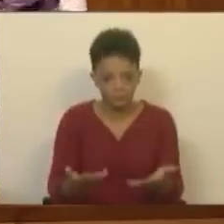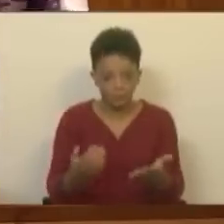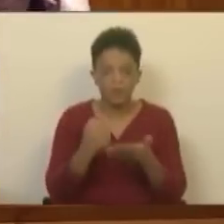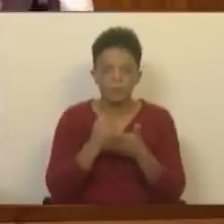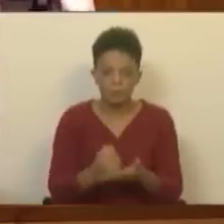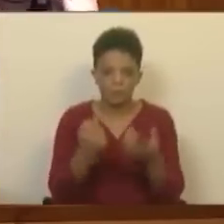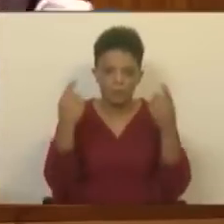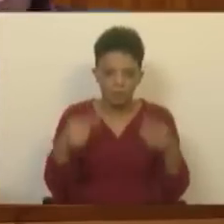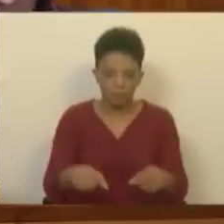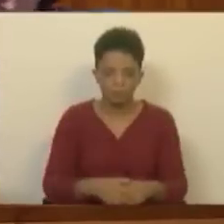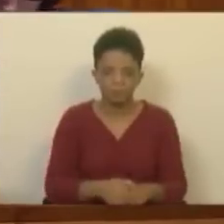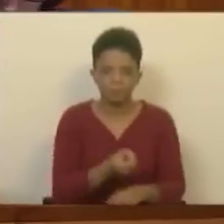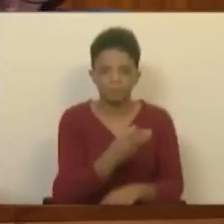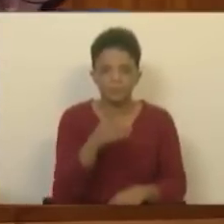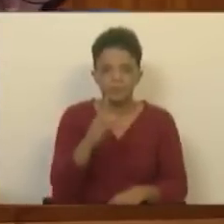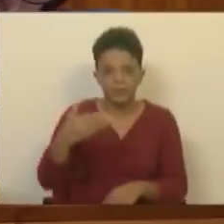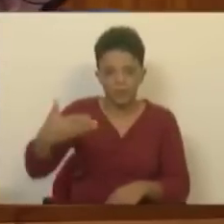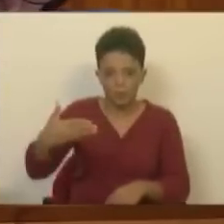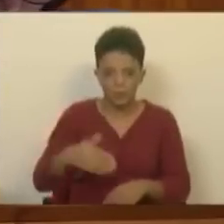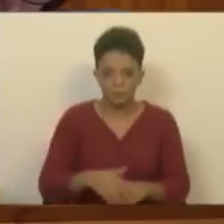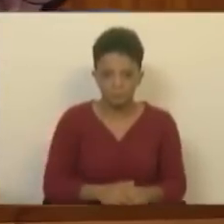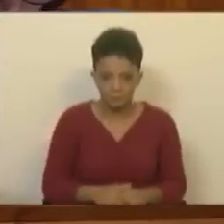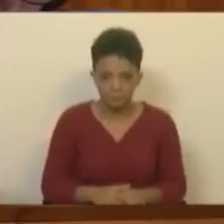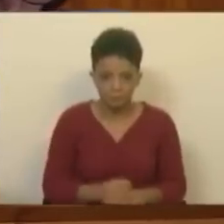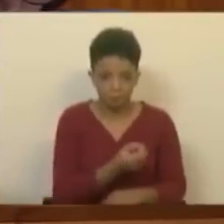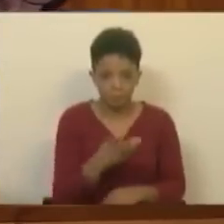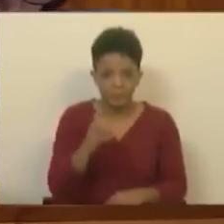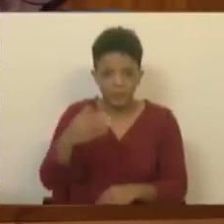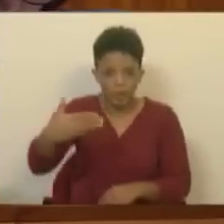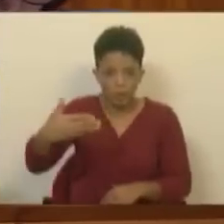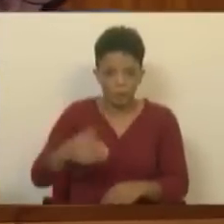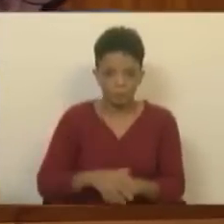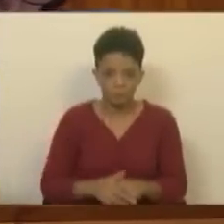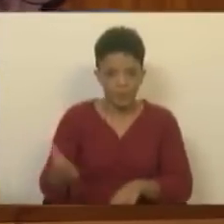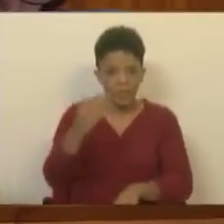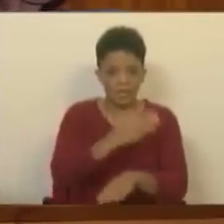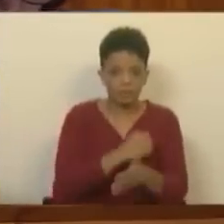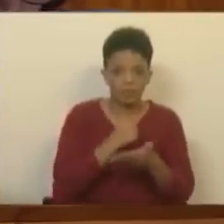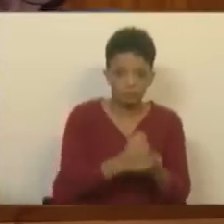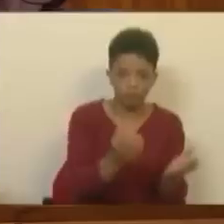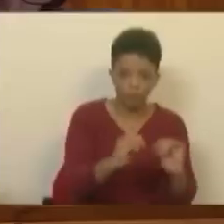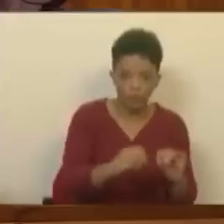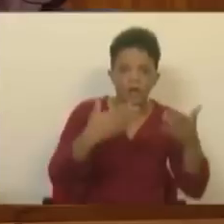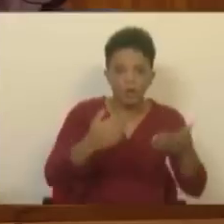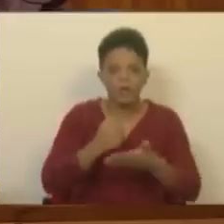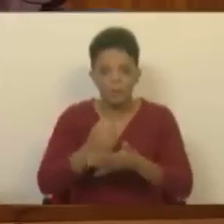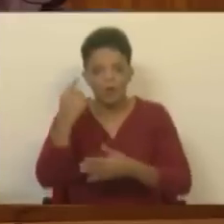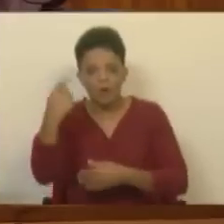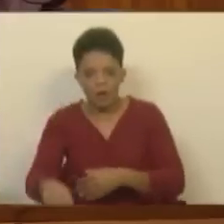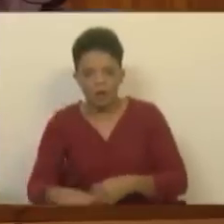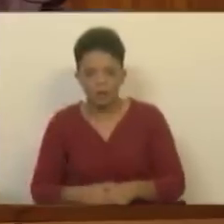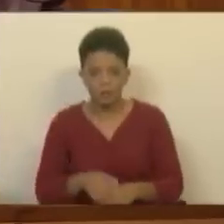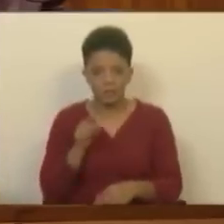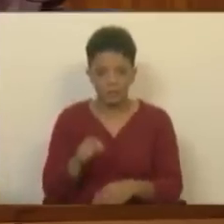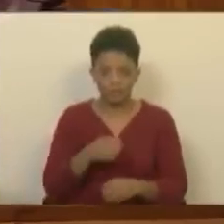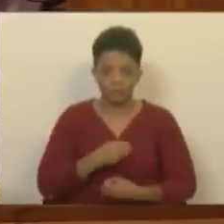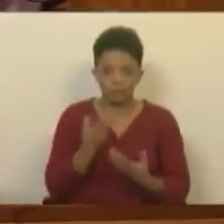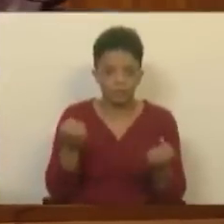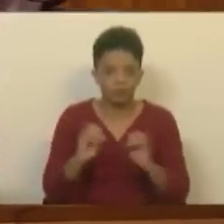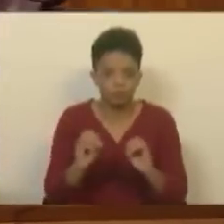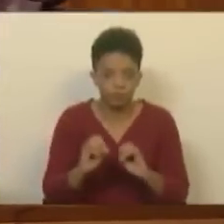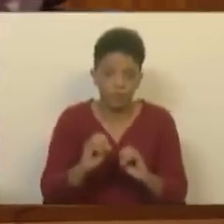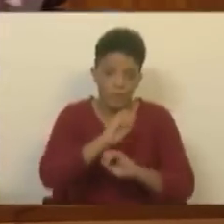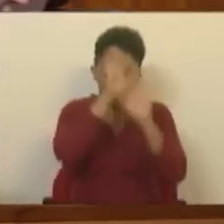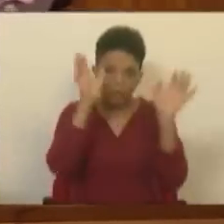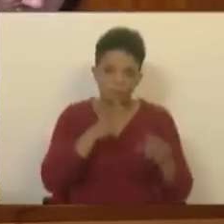passaram a ser são 61 são 61 500 não eram apoiados e que passaram a ser esses não se Manifesto é